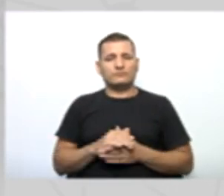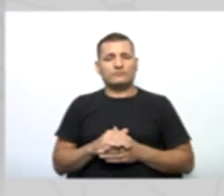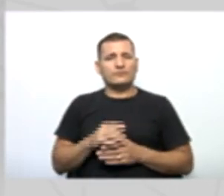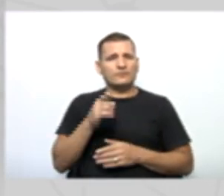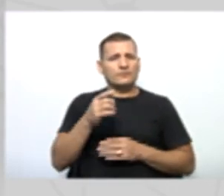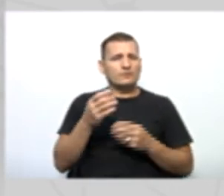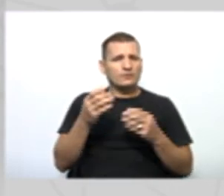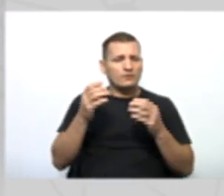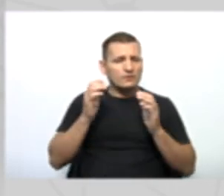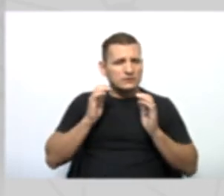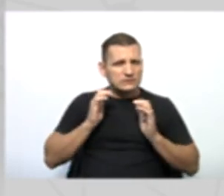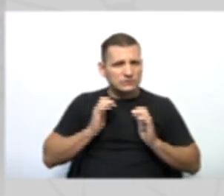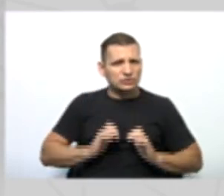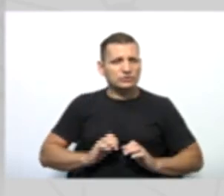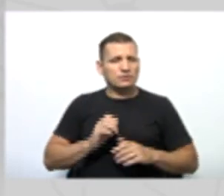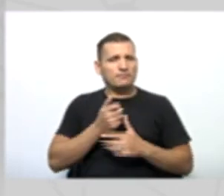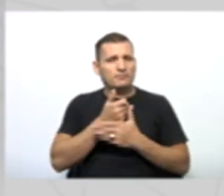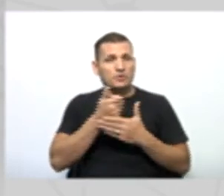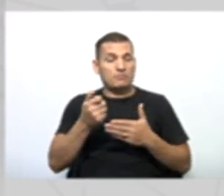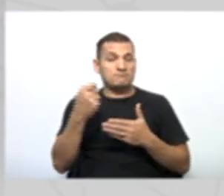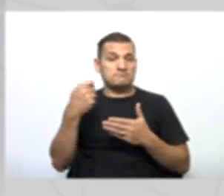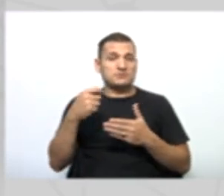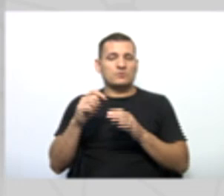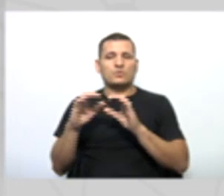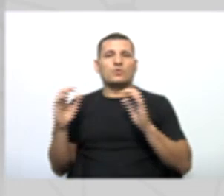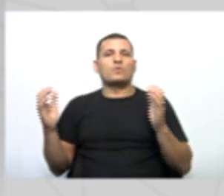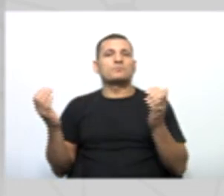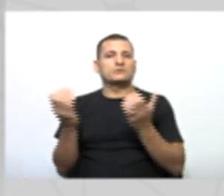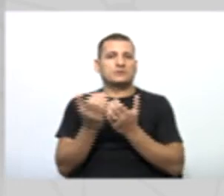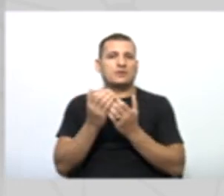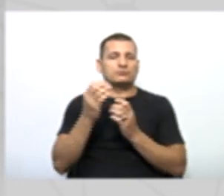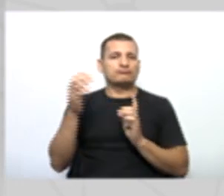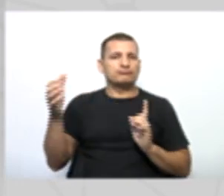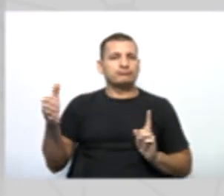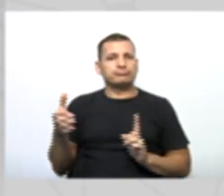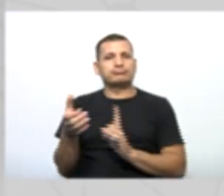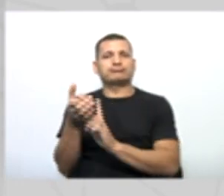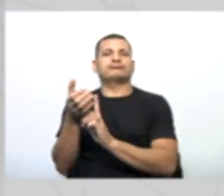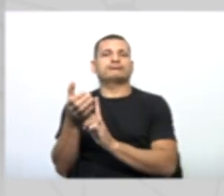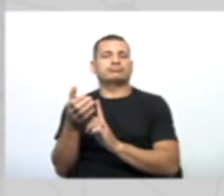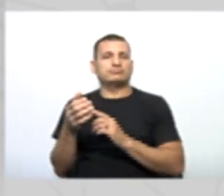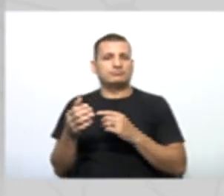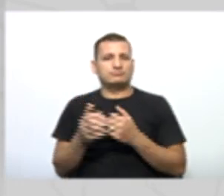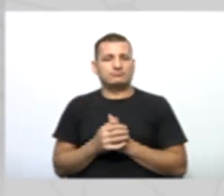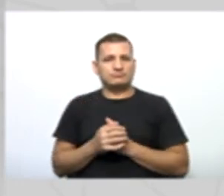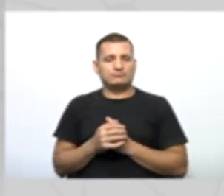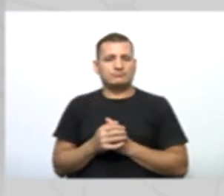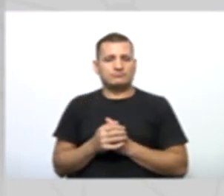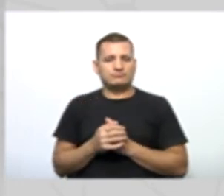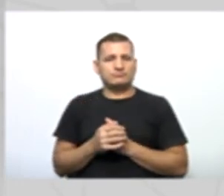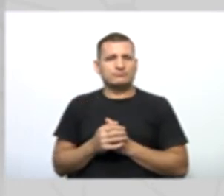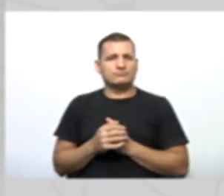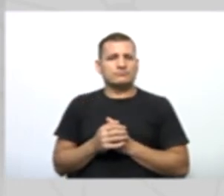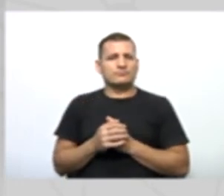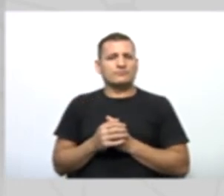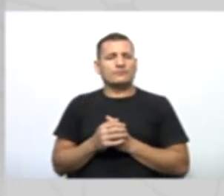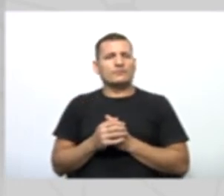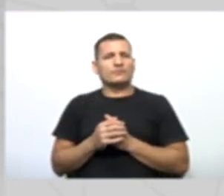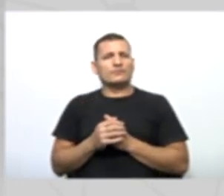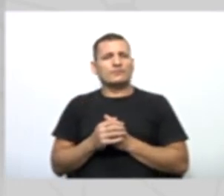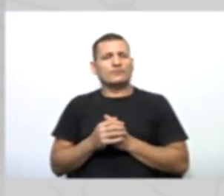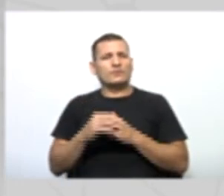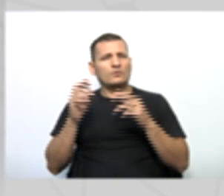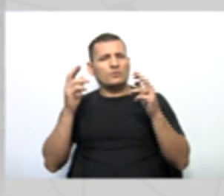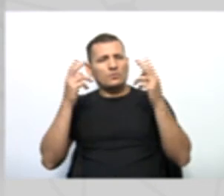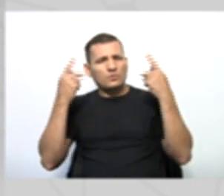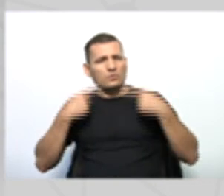vida moral como membro de uma comunidade, exercendo nela seus deveres. O homem grego nunca vai considerar